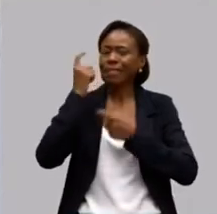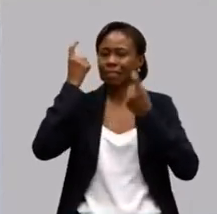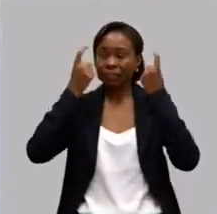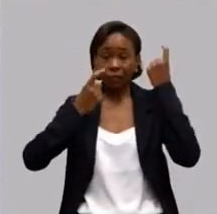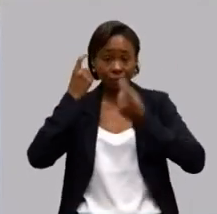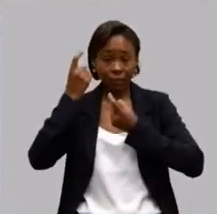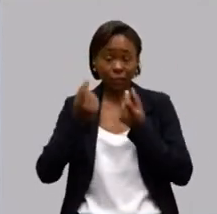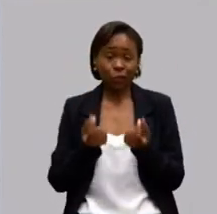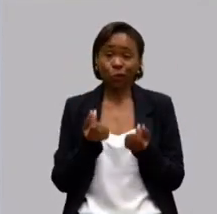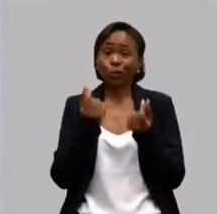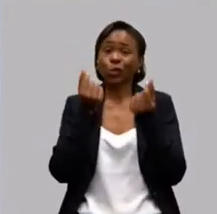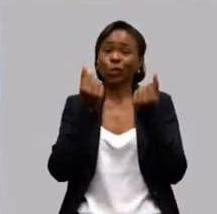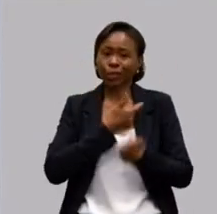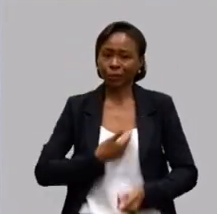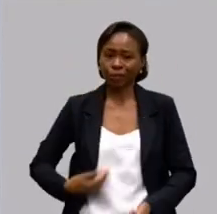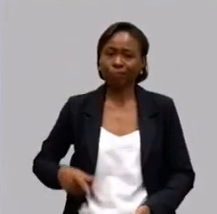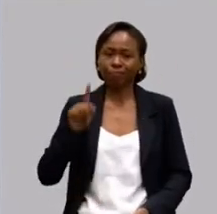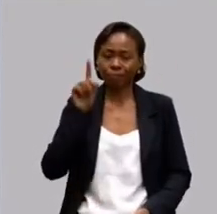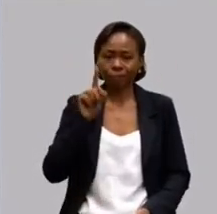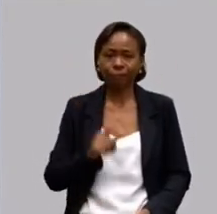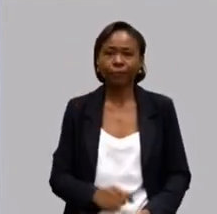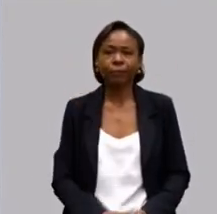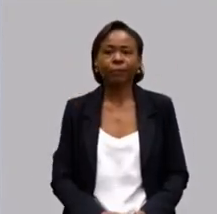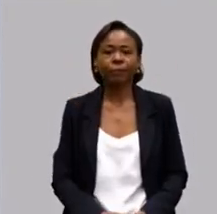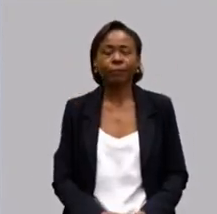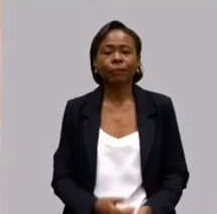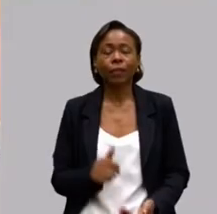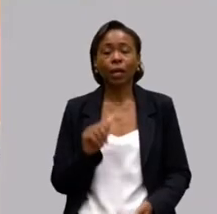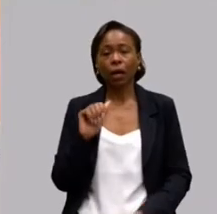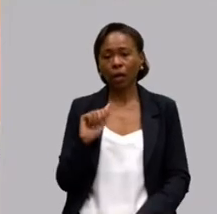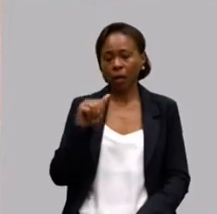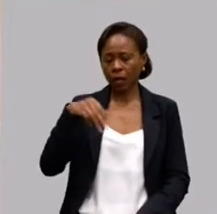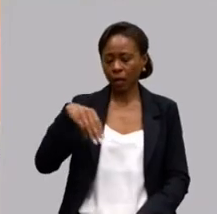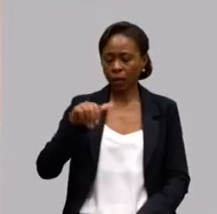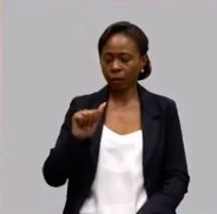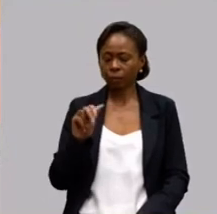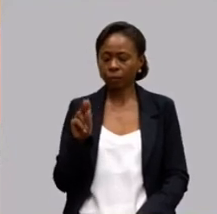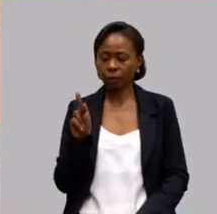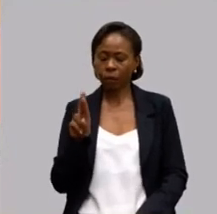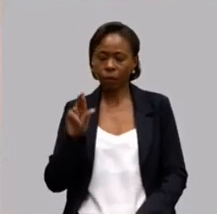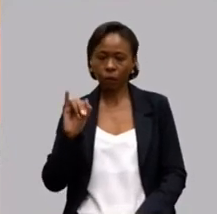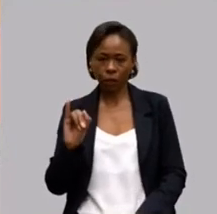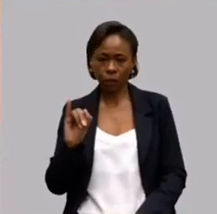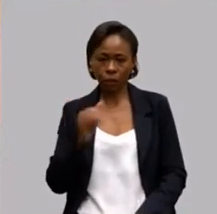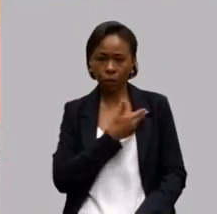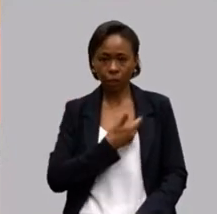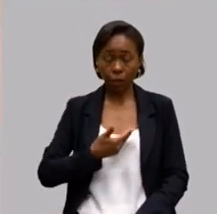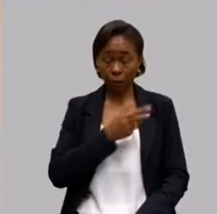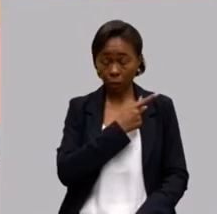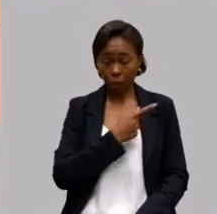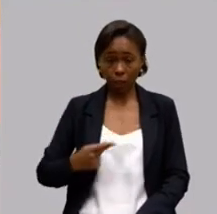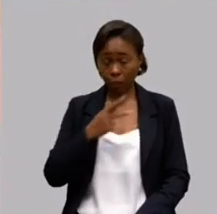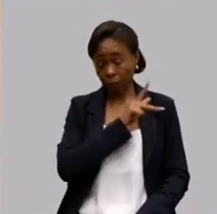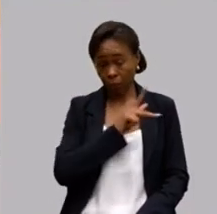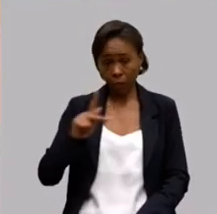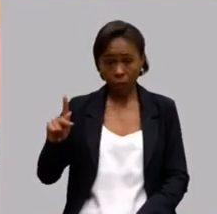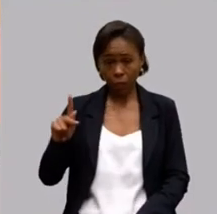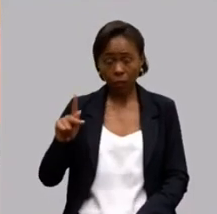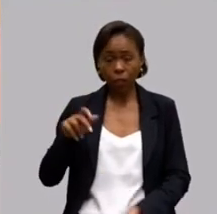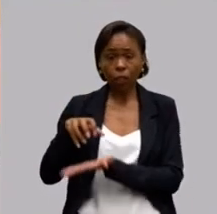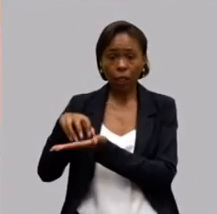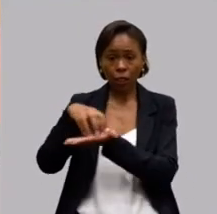Finanças Públicas. Com a palavra, o senhor Amaury Perusso, presidente da Federação Nacional das Entidades e Servidores